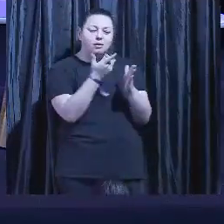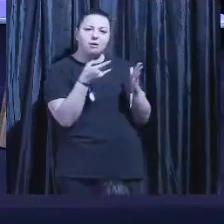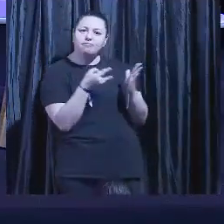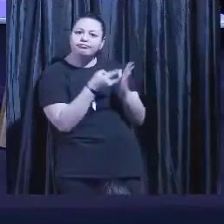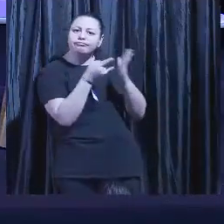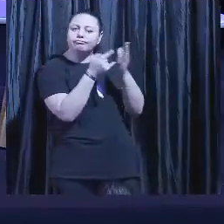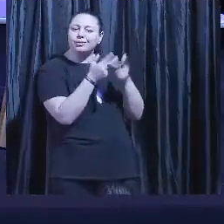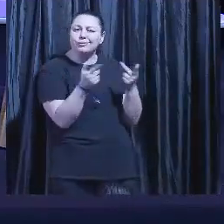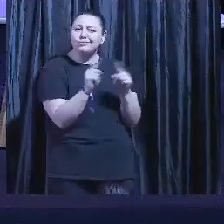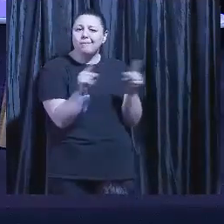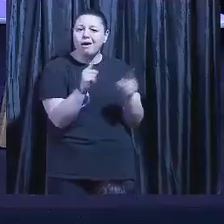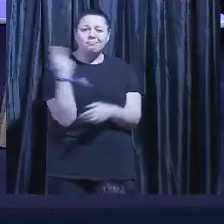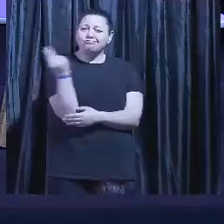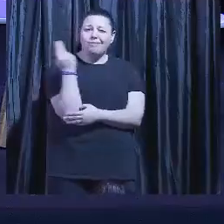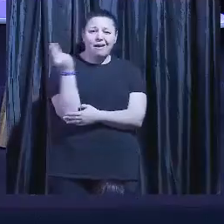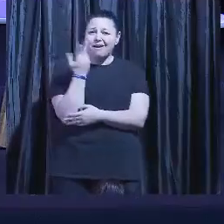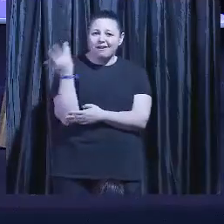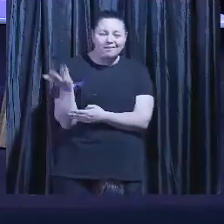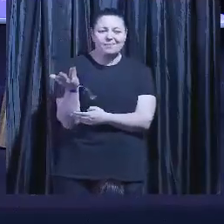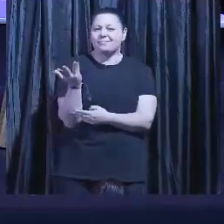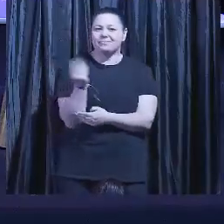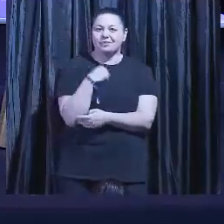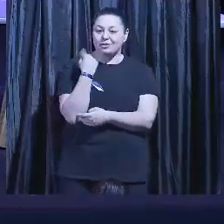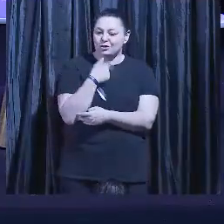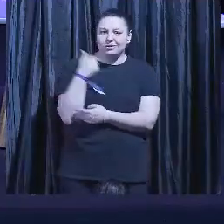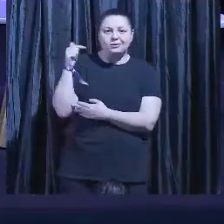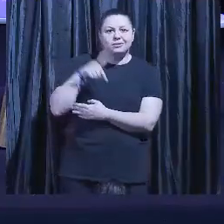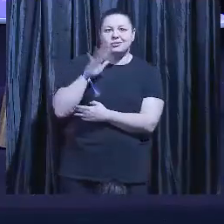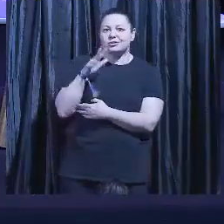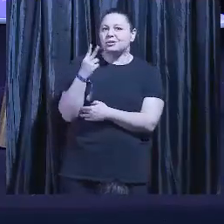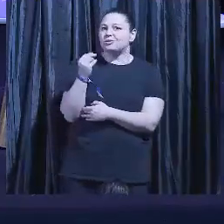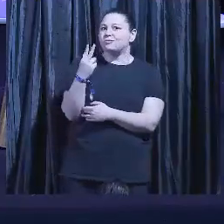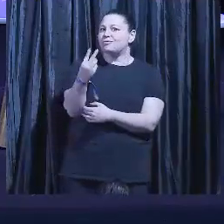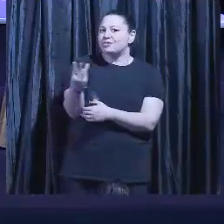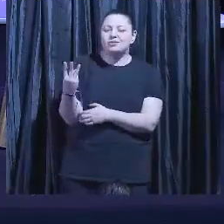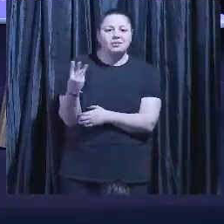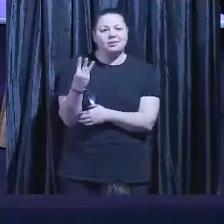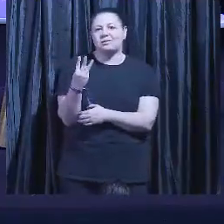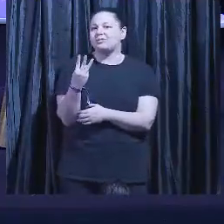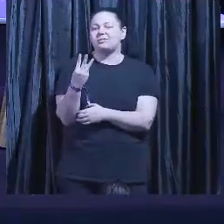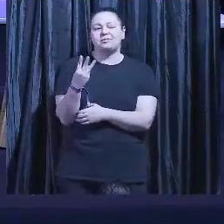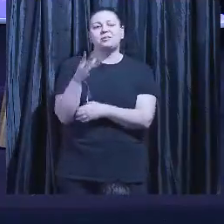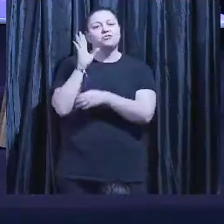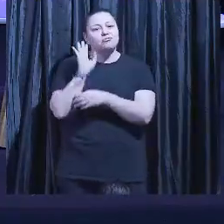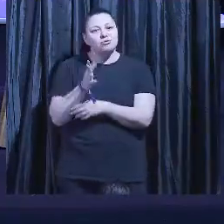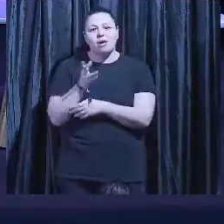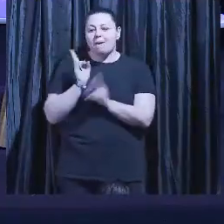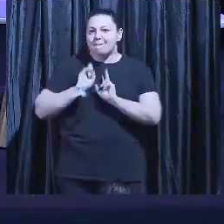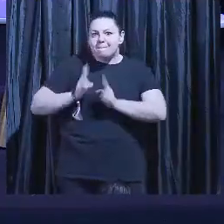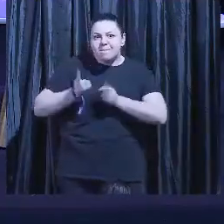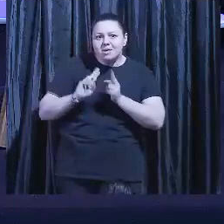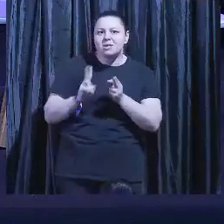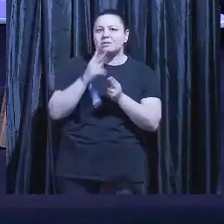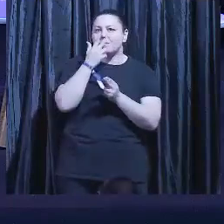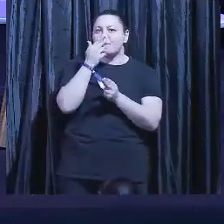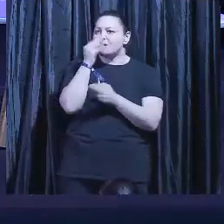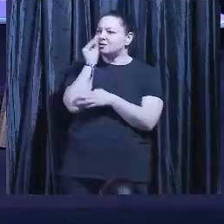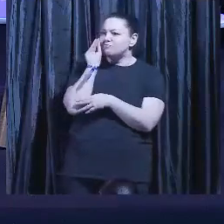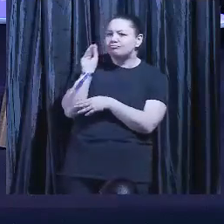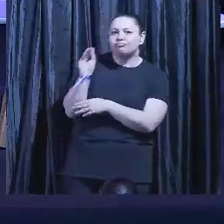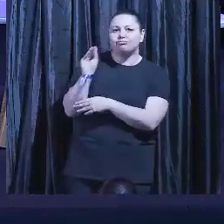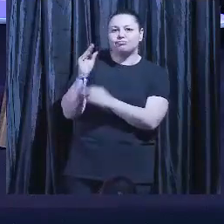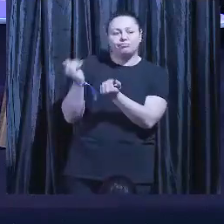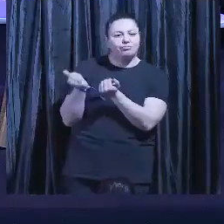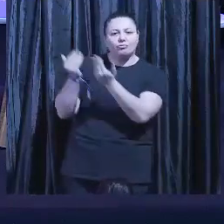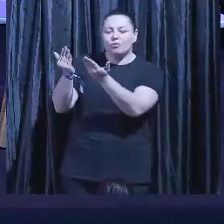que não dá. A gente está em 2023 e a mesma população que foi marginalizada, esquecida,